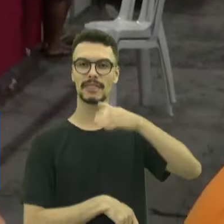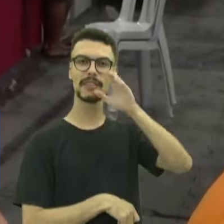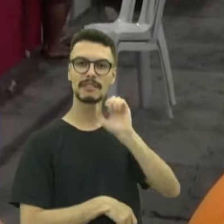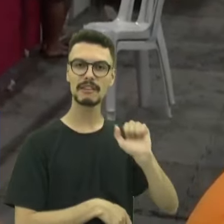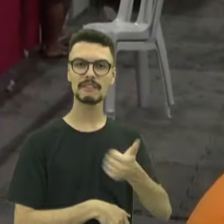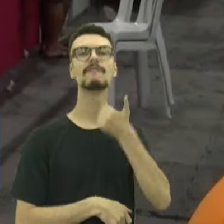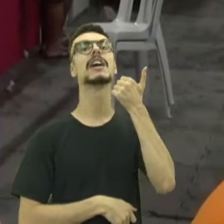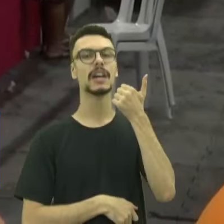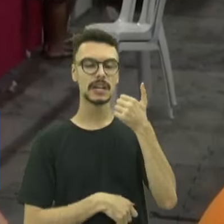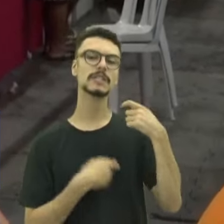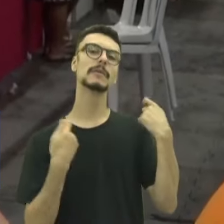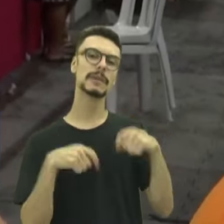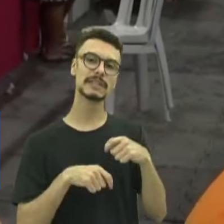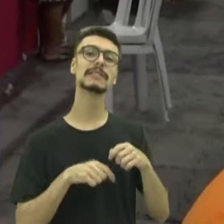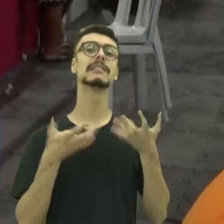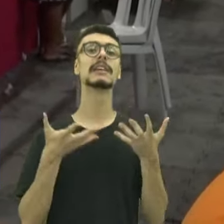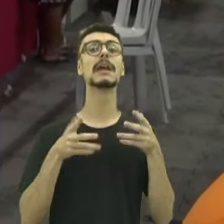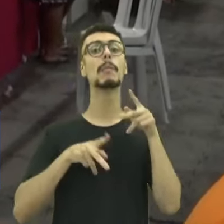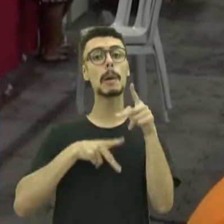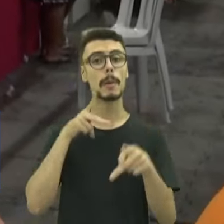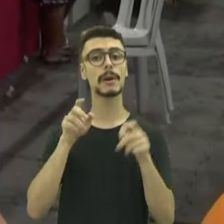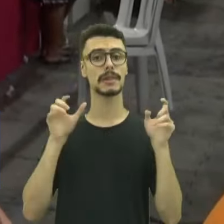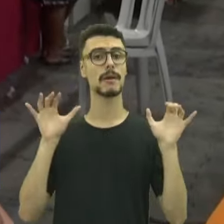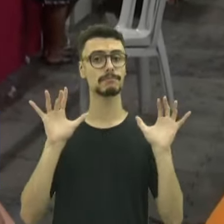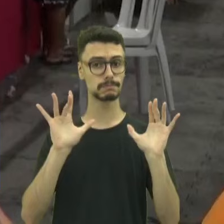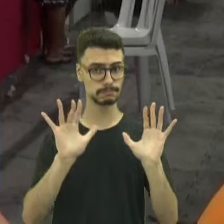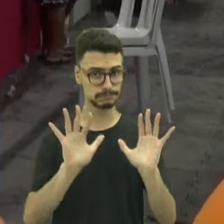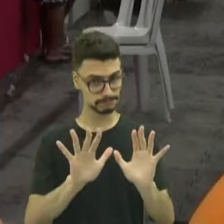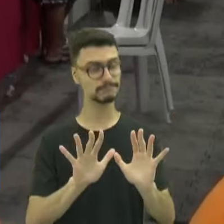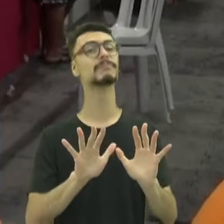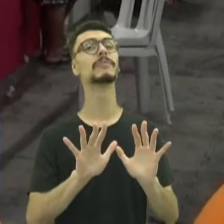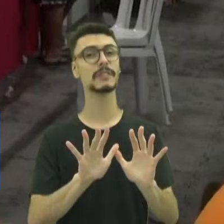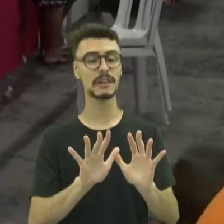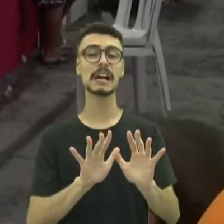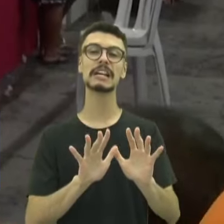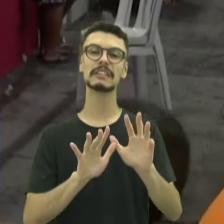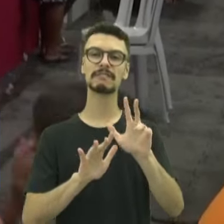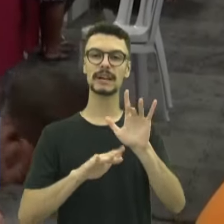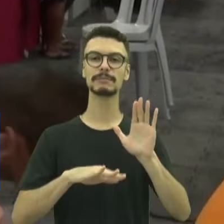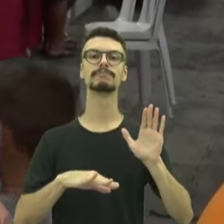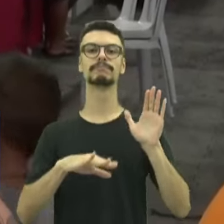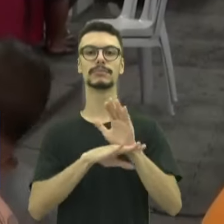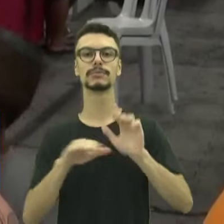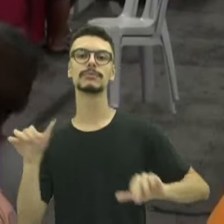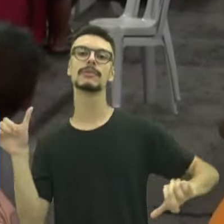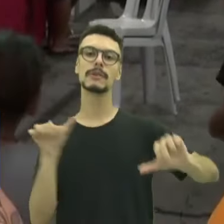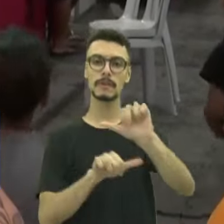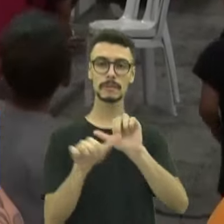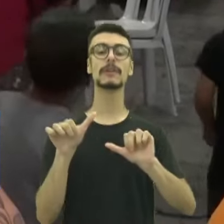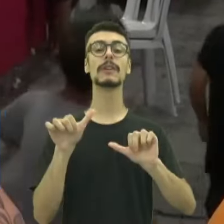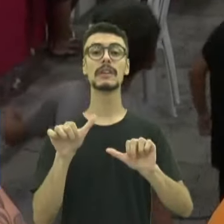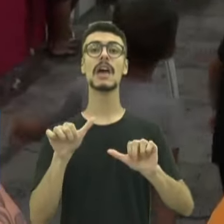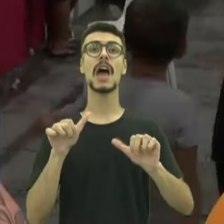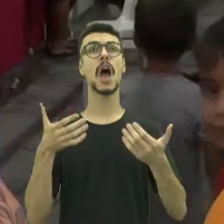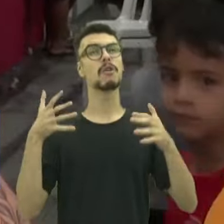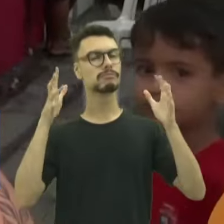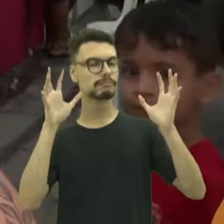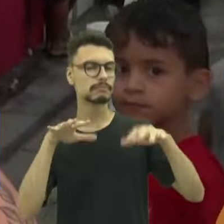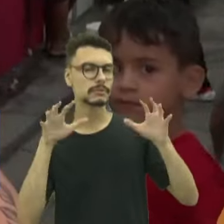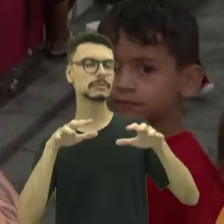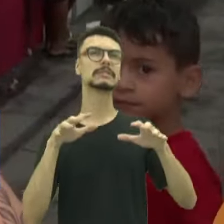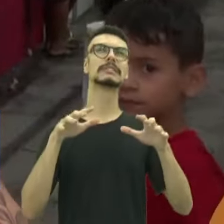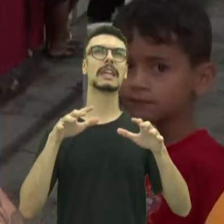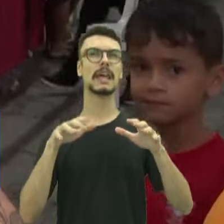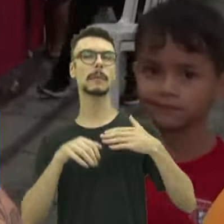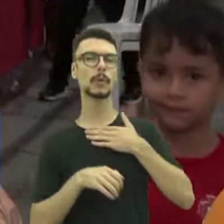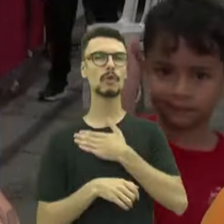gelado. E nós queremos o público para isso aí. E o público é o que vai fazer a diferença. Através do seu tempo, mas esse tempo não atrapalha quem gosta de